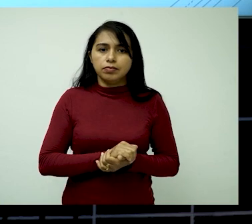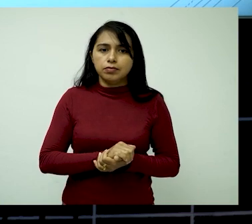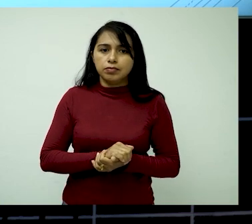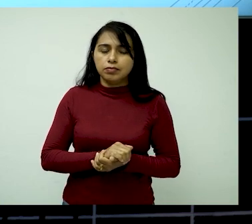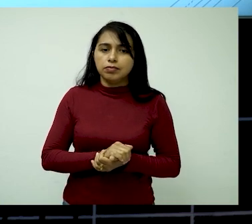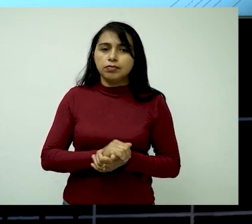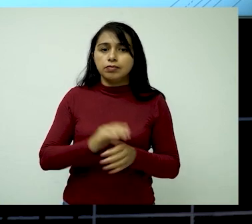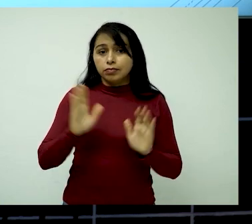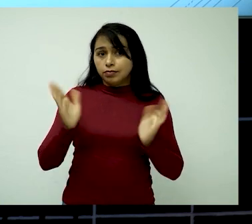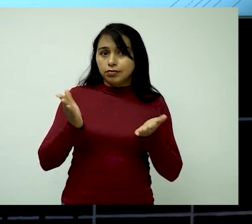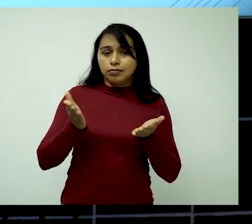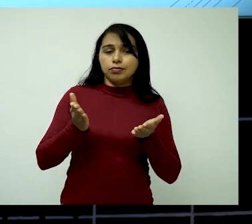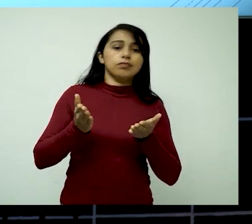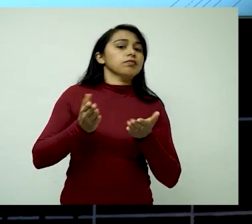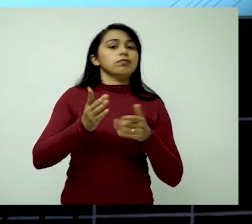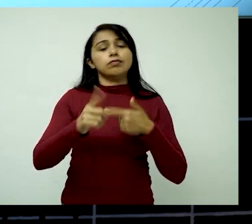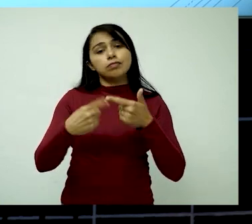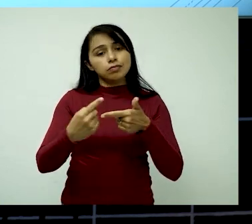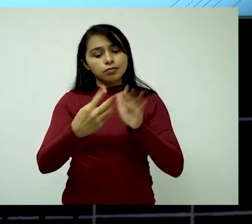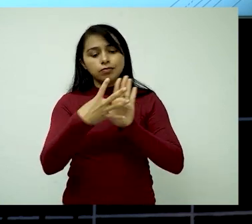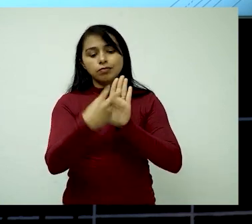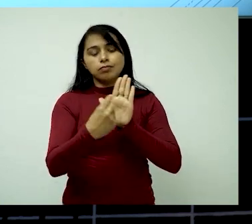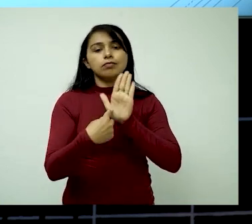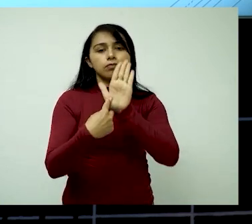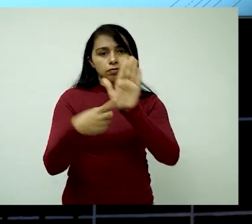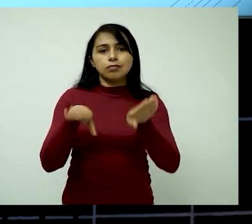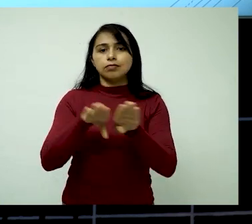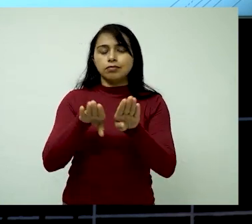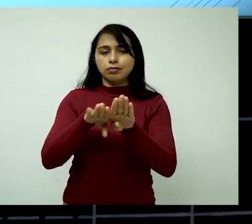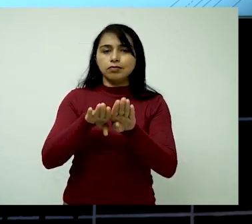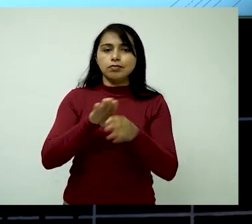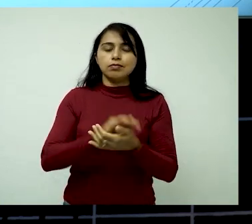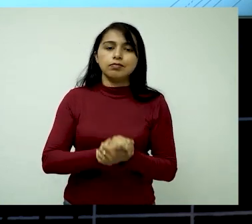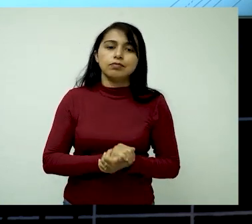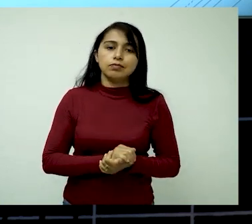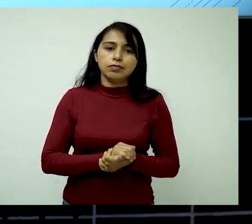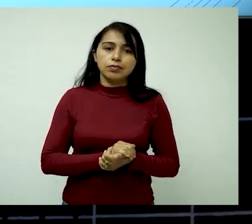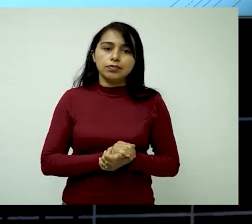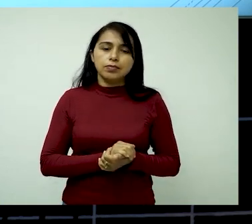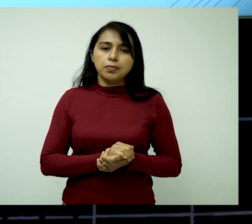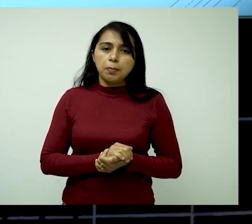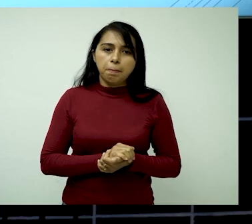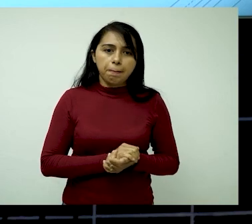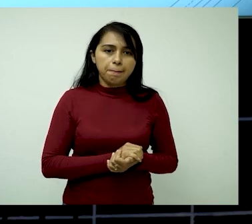Beleza? E aí a gente vai mostrar também fotos para vocês que possam caracterizar